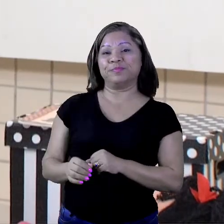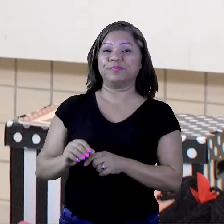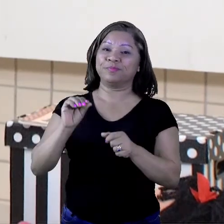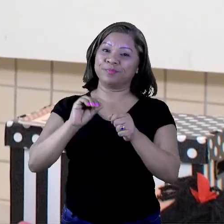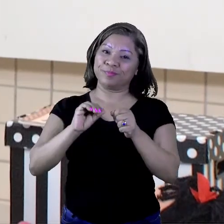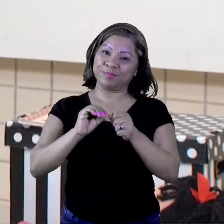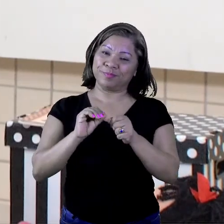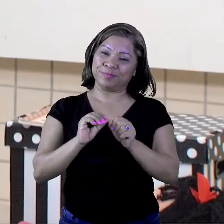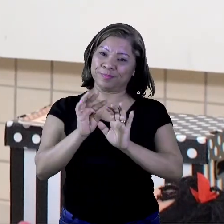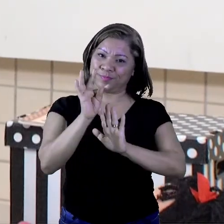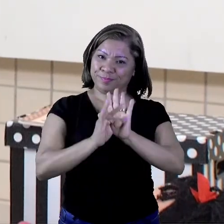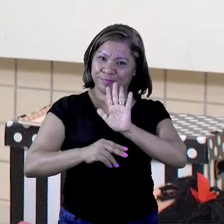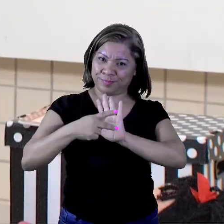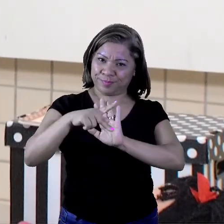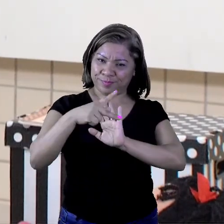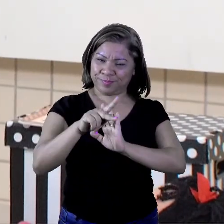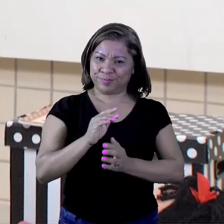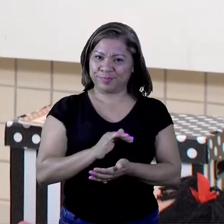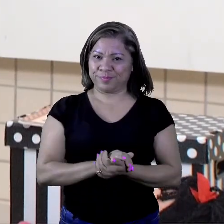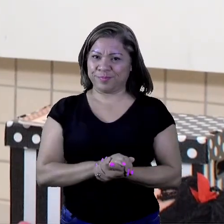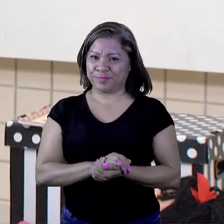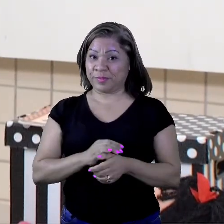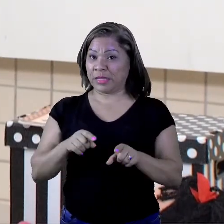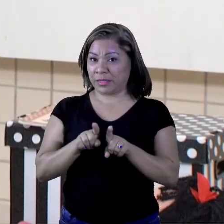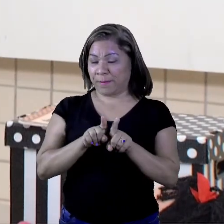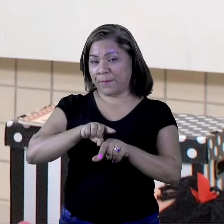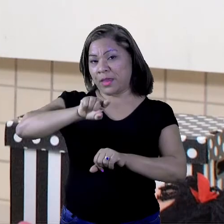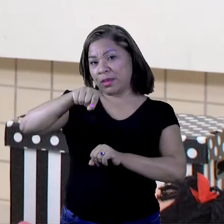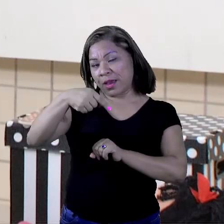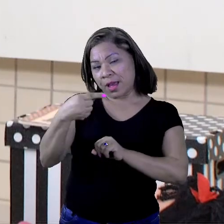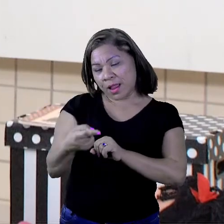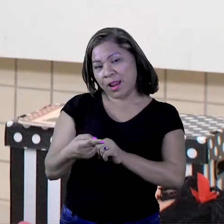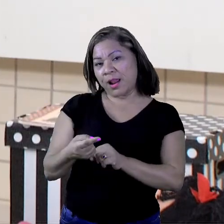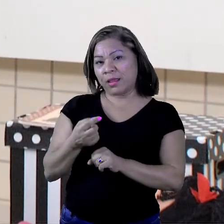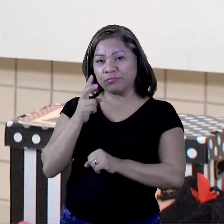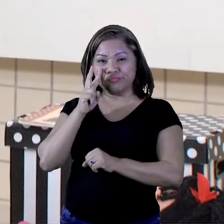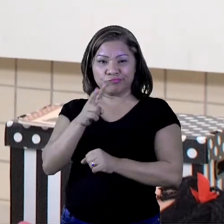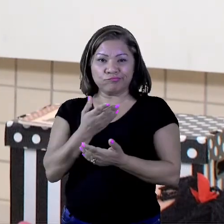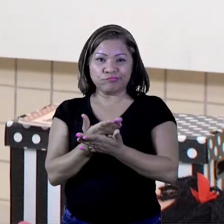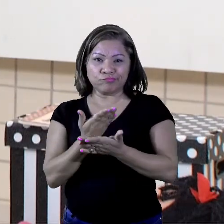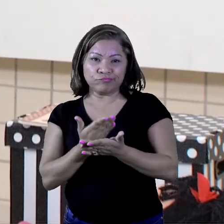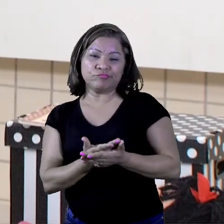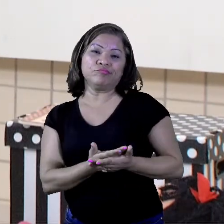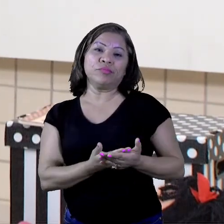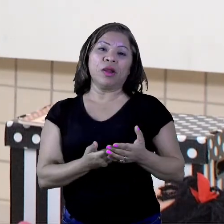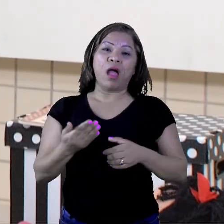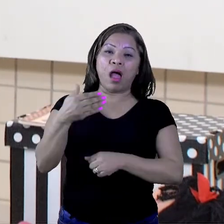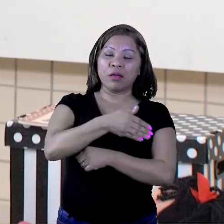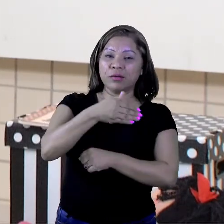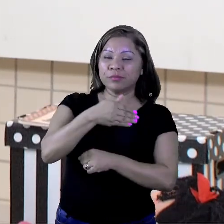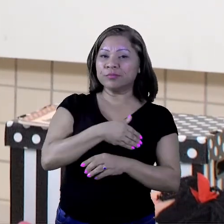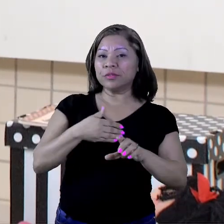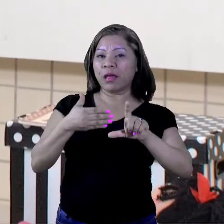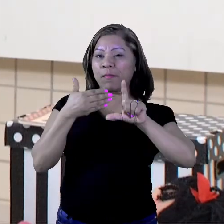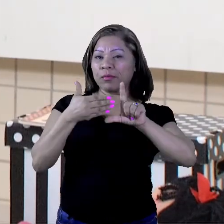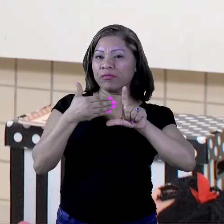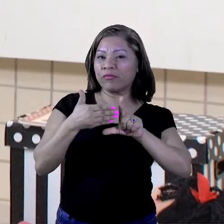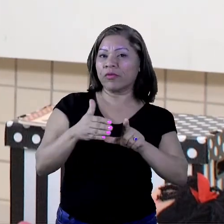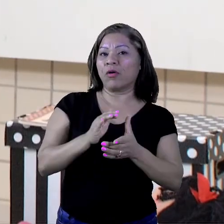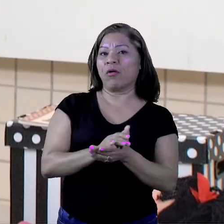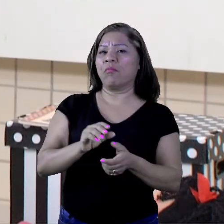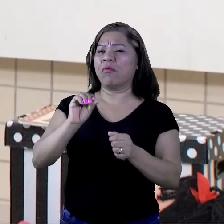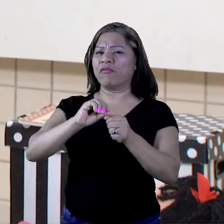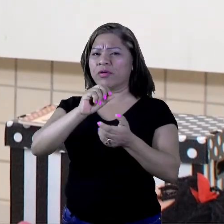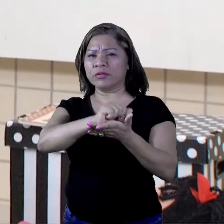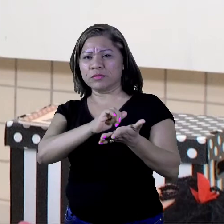Mas crianças, não esqueçam, além de assistir a aula, acesse a plataforma, faça as suas atividades. Se não tem